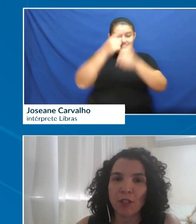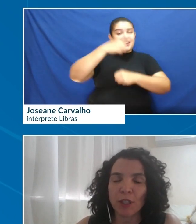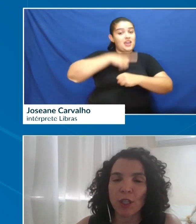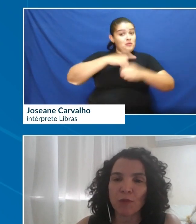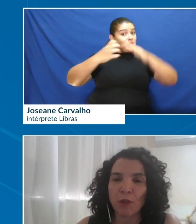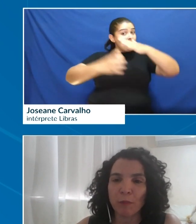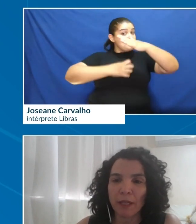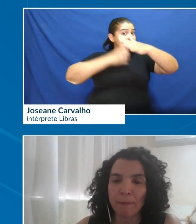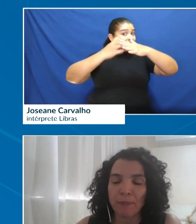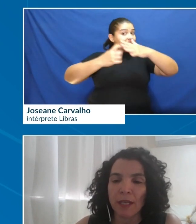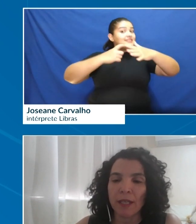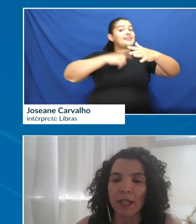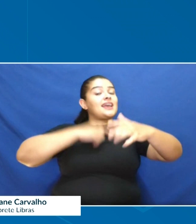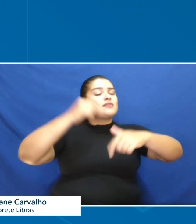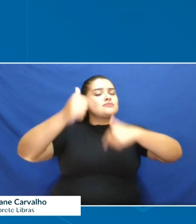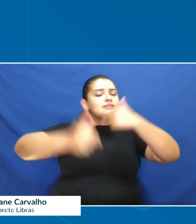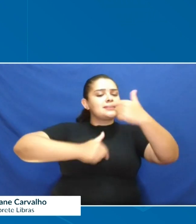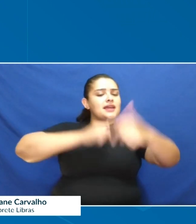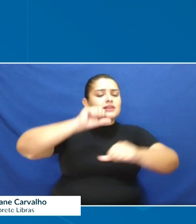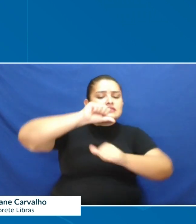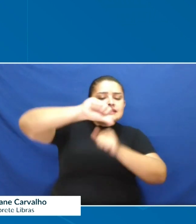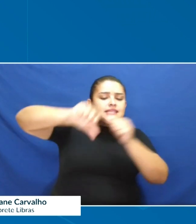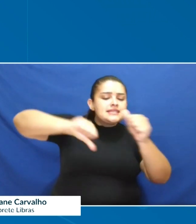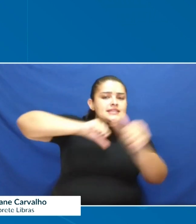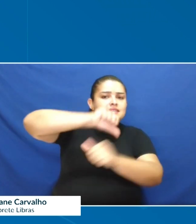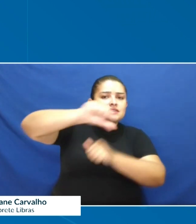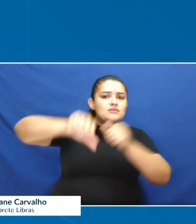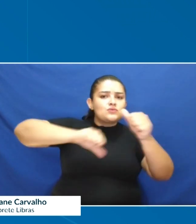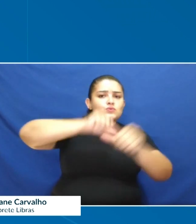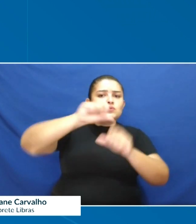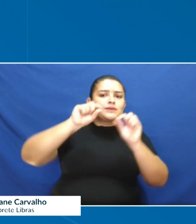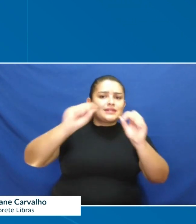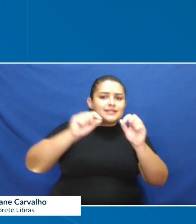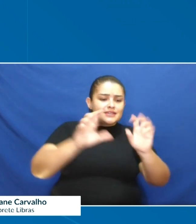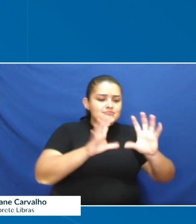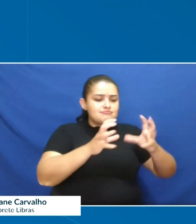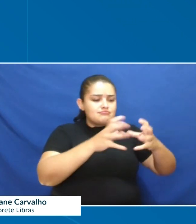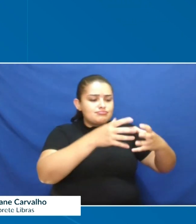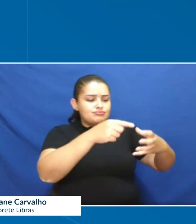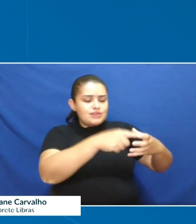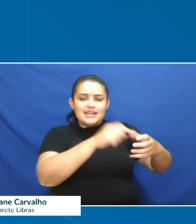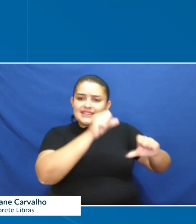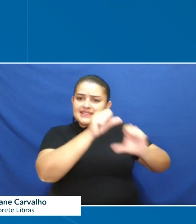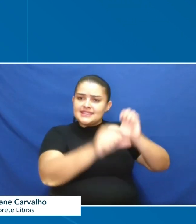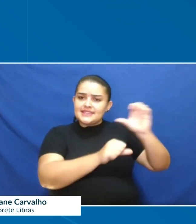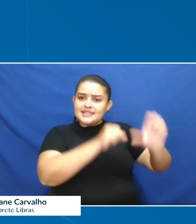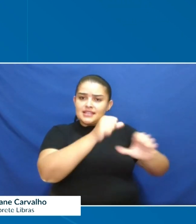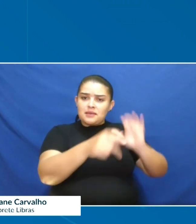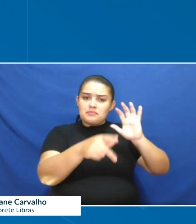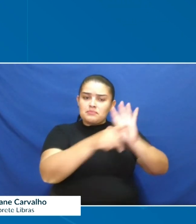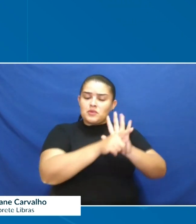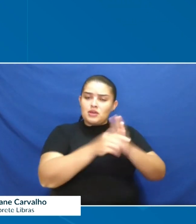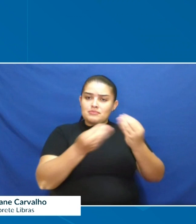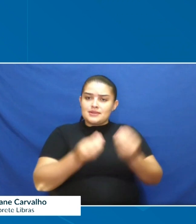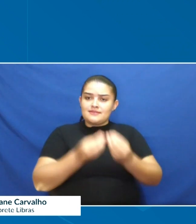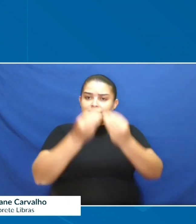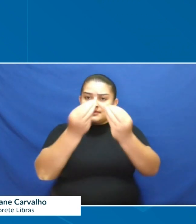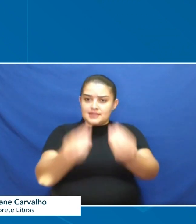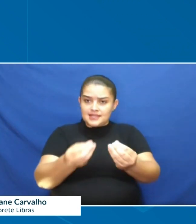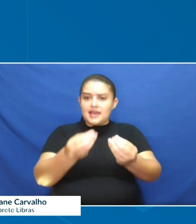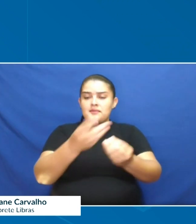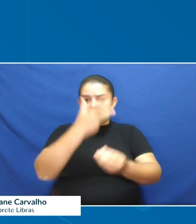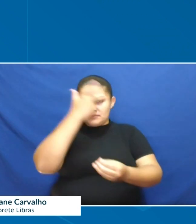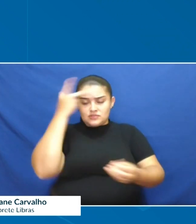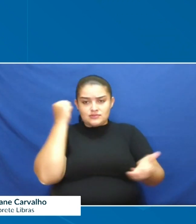trabalho de transformar uma matéria-prima em um produto acabado destinado ao consumidor. Esse produto pode ser tanto